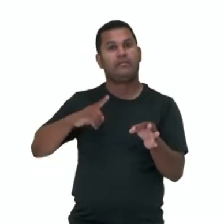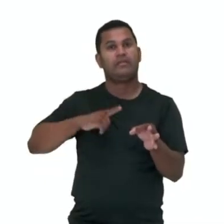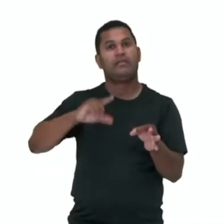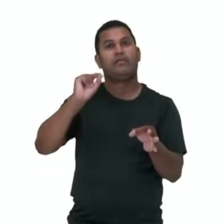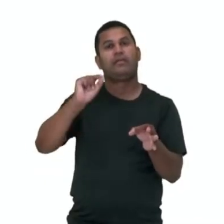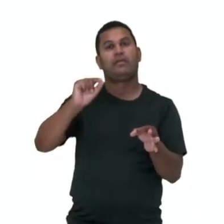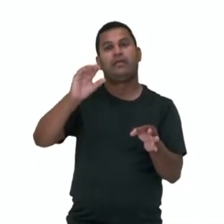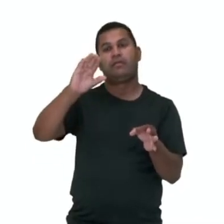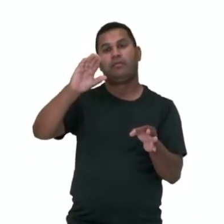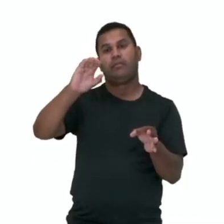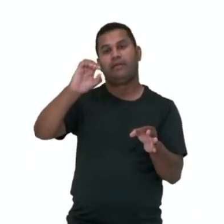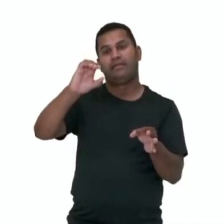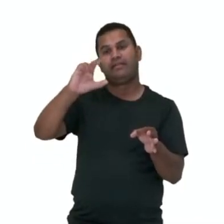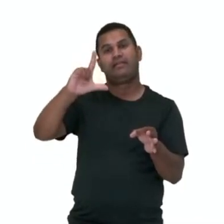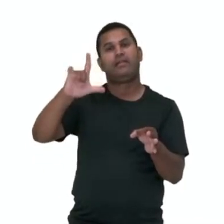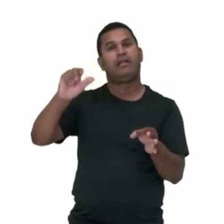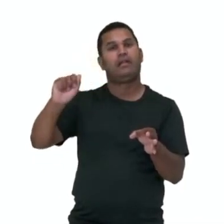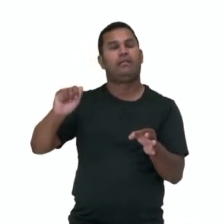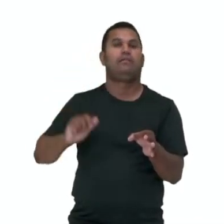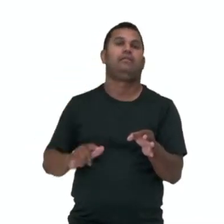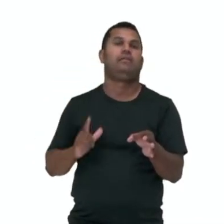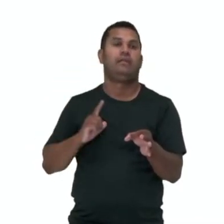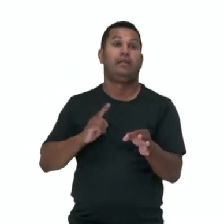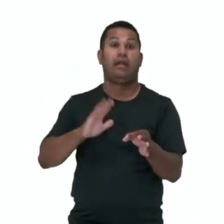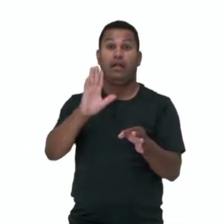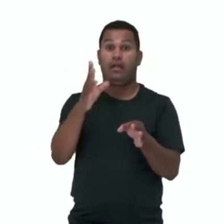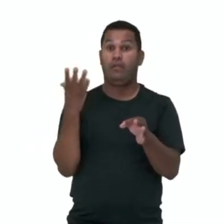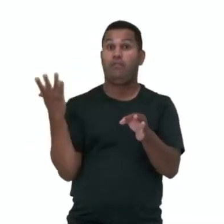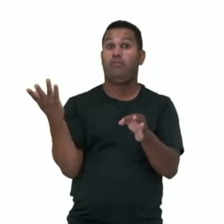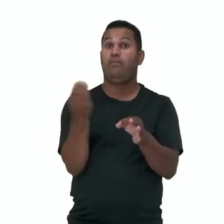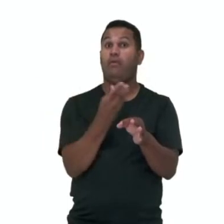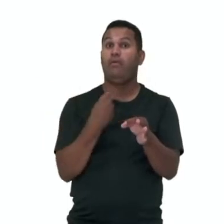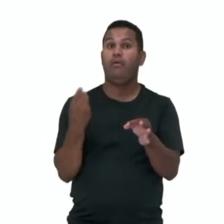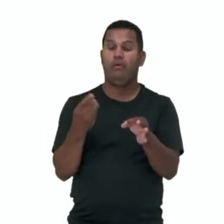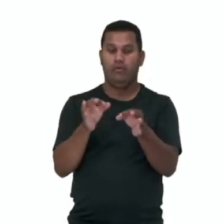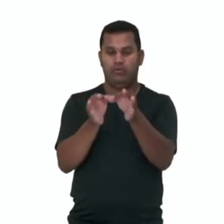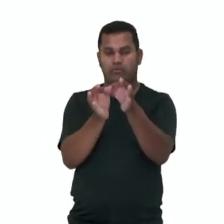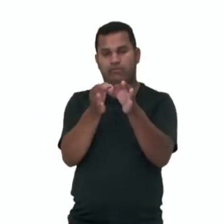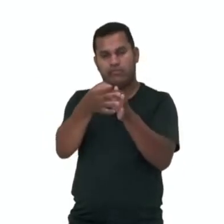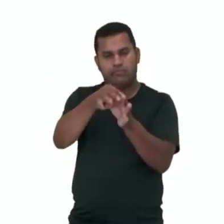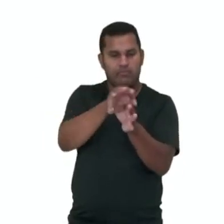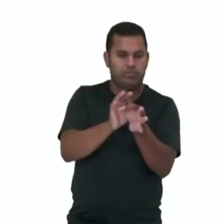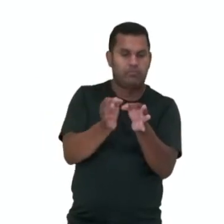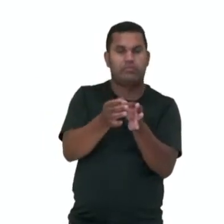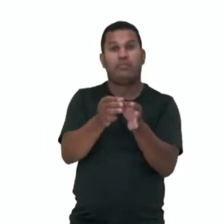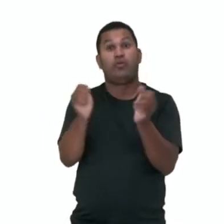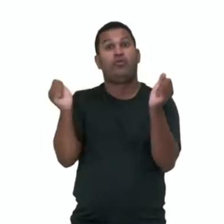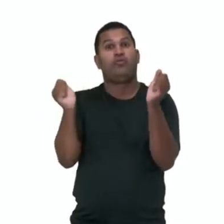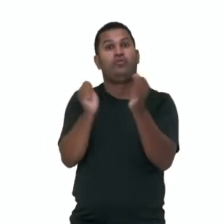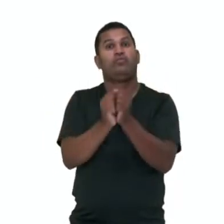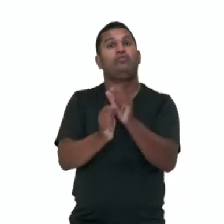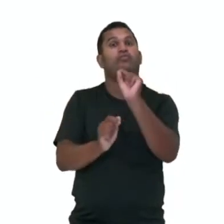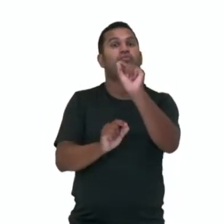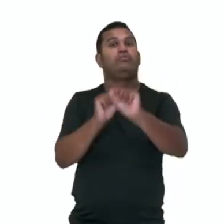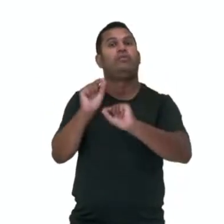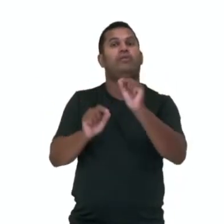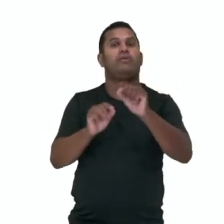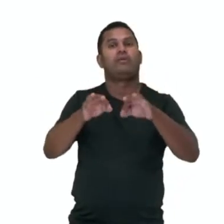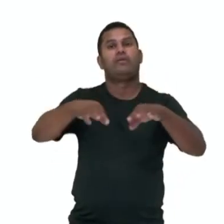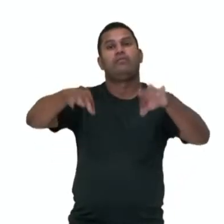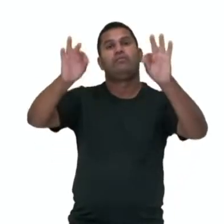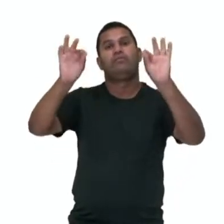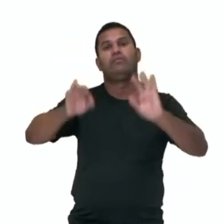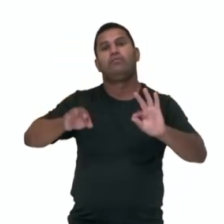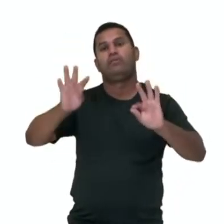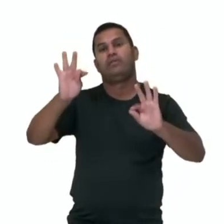célula. Agora, várias células, um conjunto de células com a mesma forma, a mesma função, vão formar um tecido. Por exemplo,